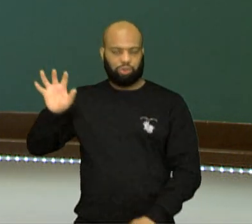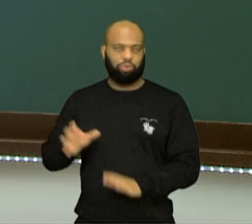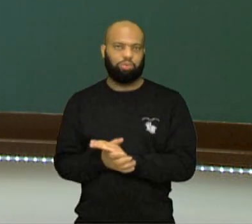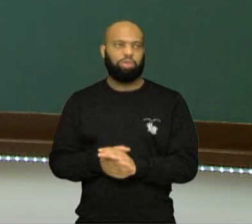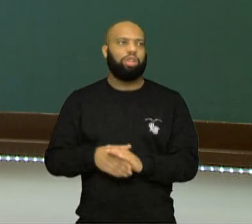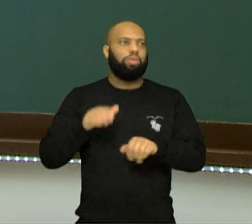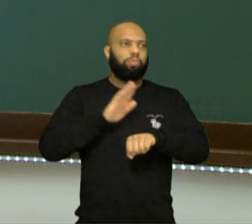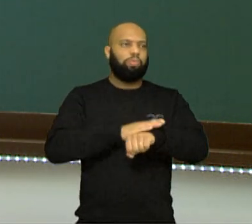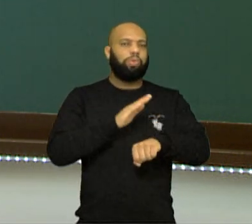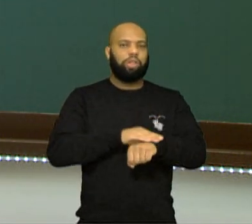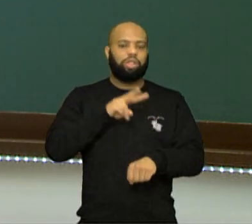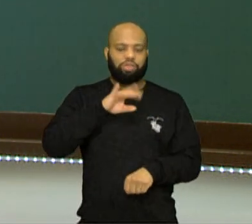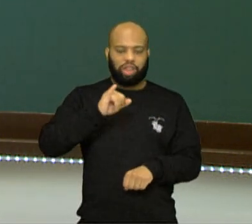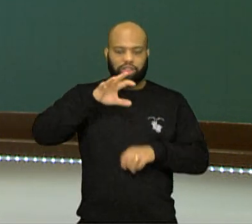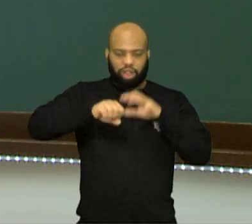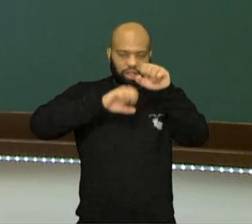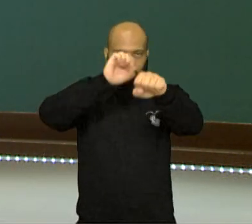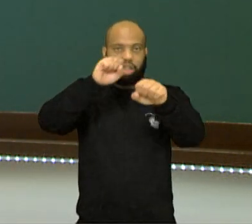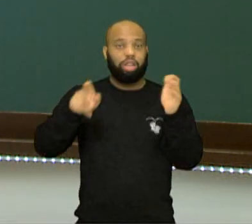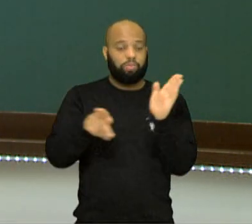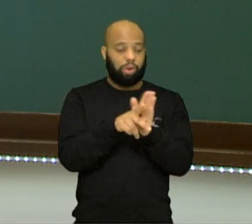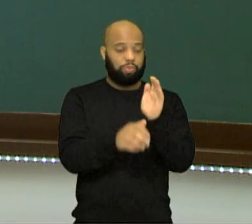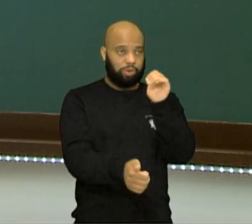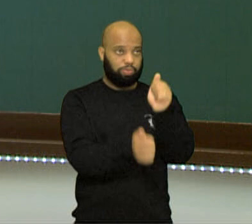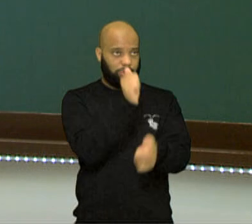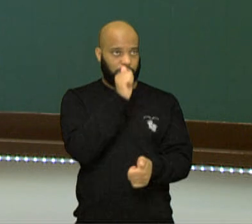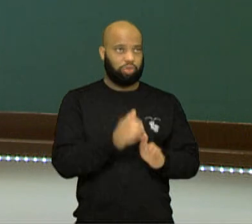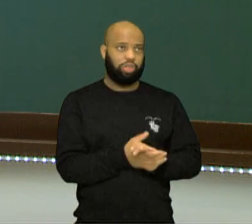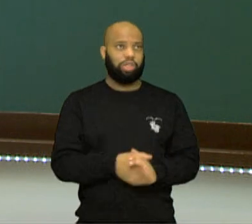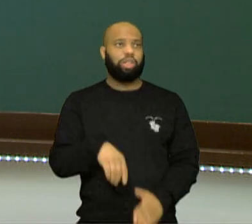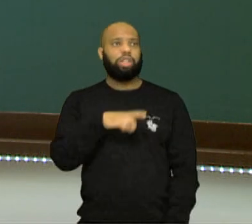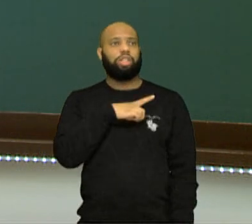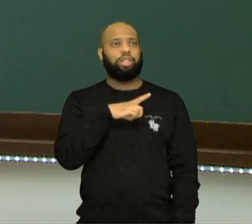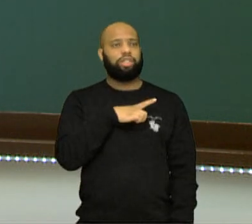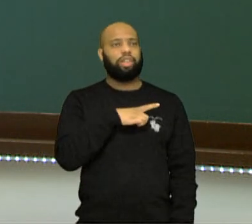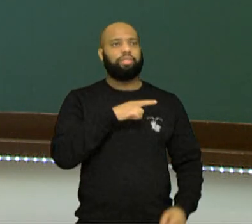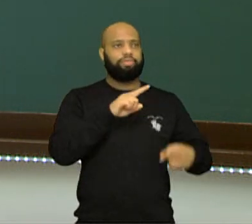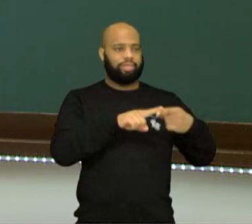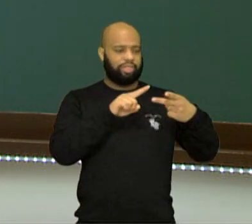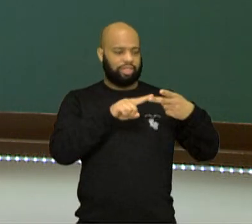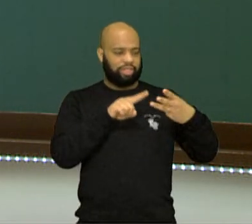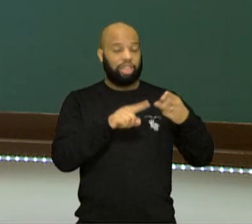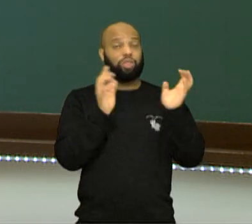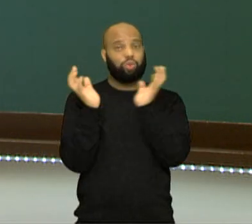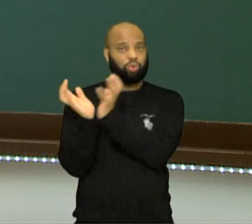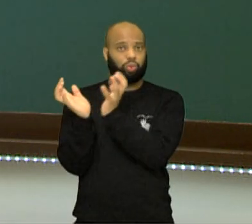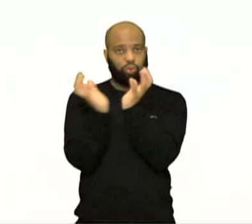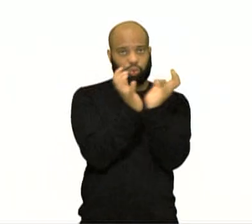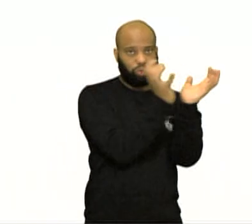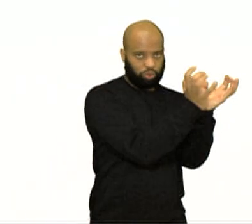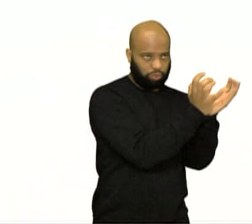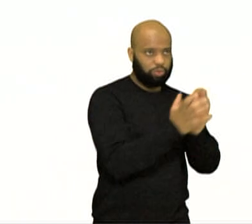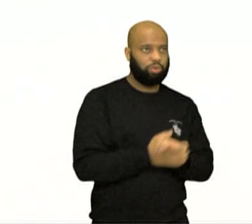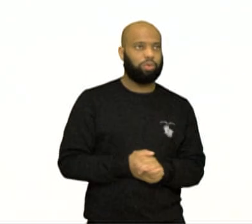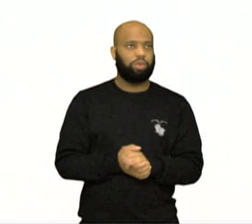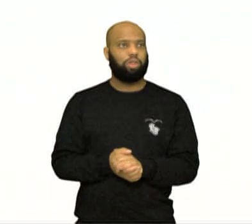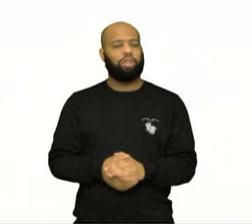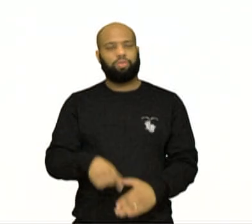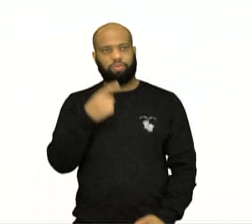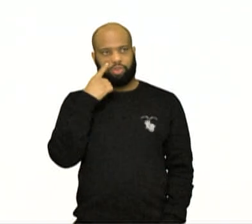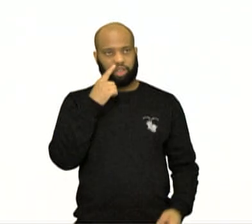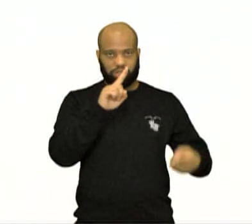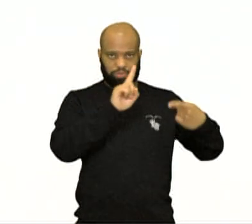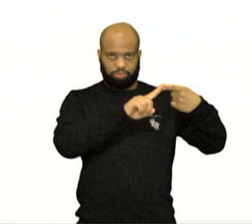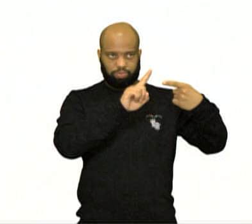escalada esportiva. Então nós temos 3 grupos básicos de equipamento: as ferragens,